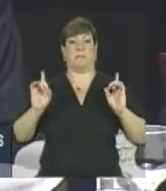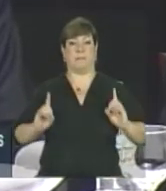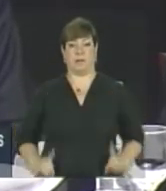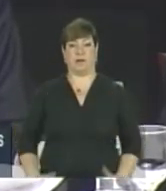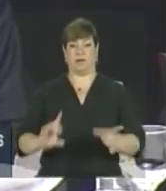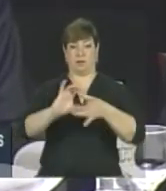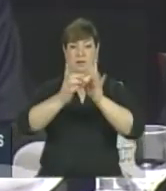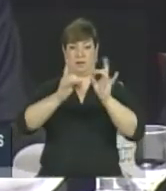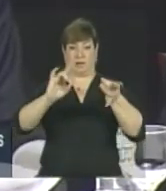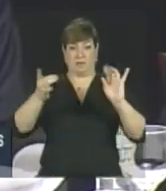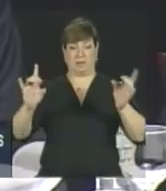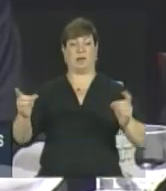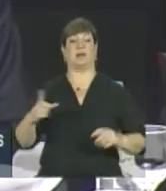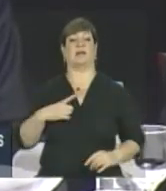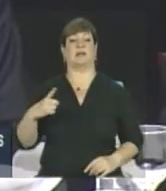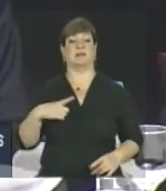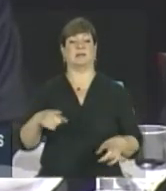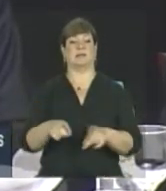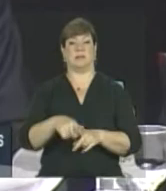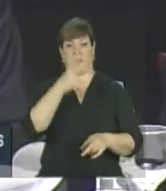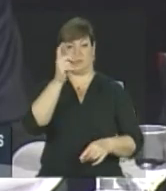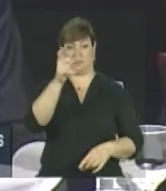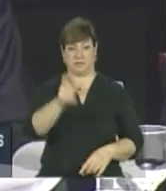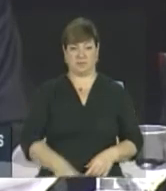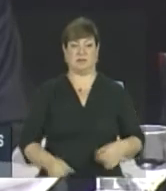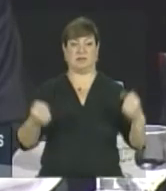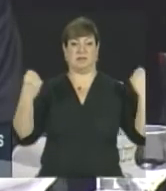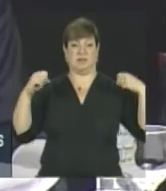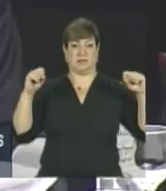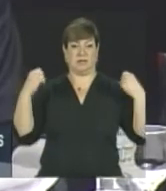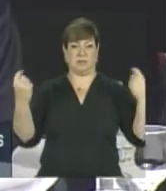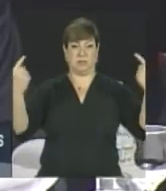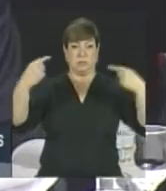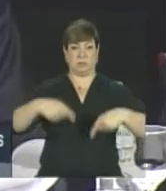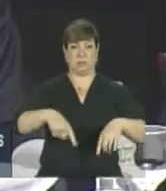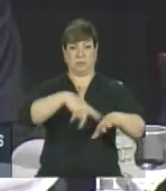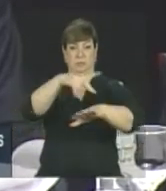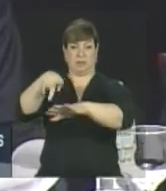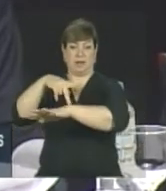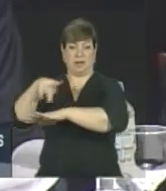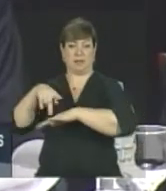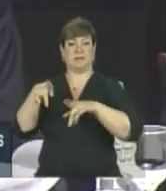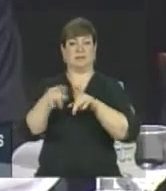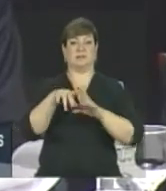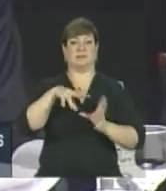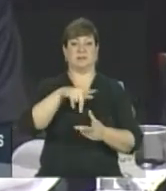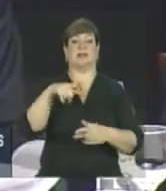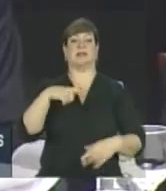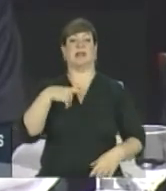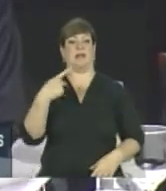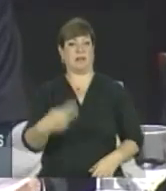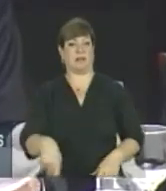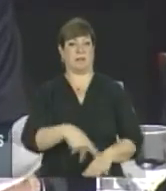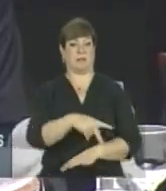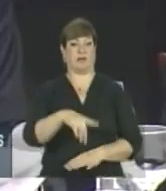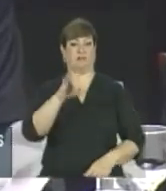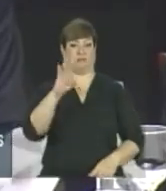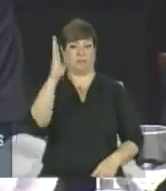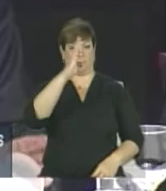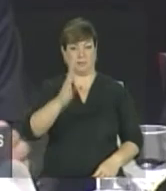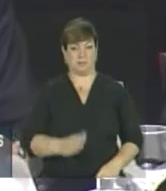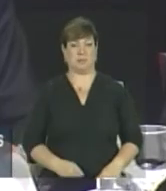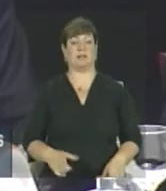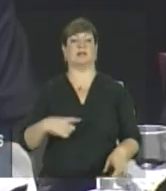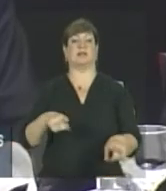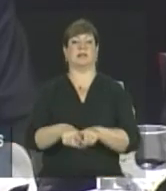Tem uma categoria que são os atletas de competições internacionais. Tem uma categoria nacional, tem a estudantil,